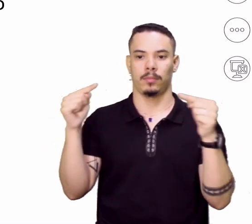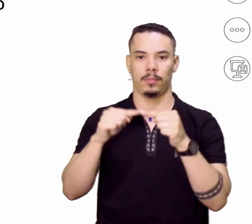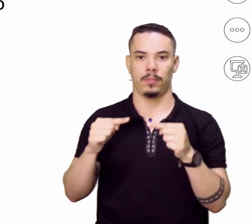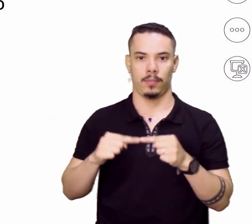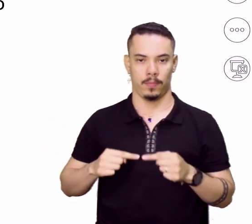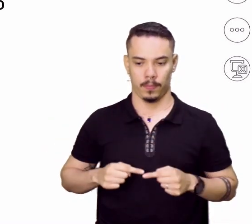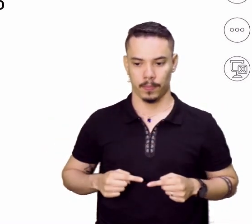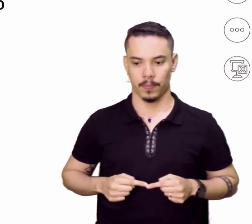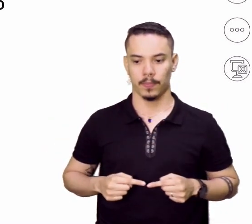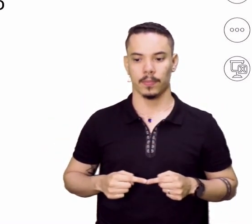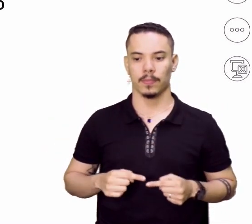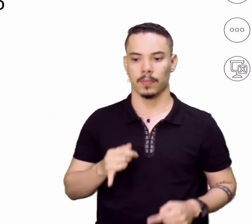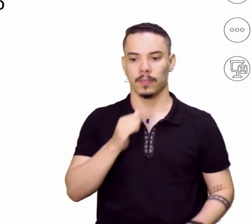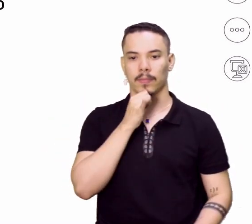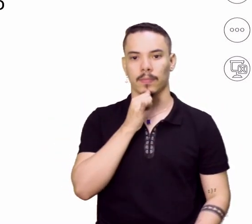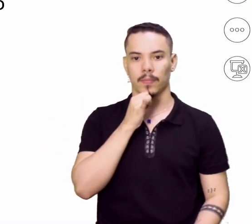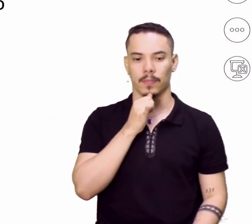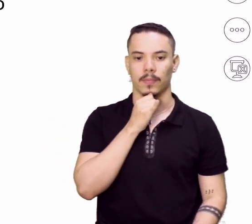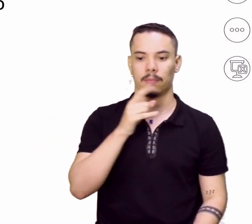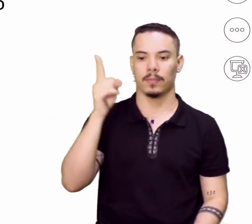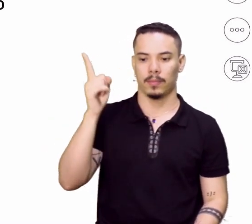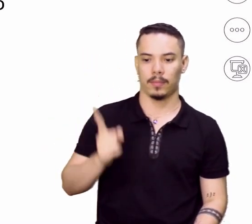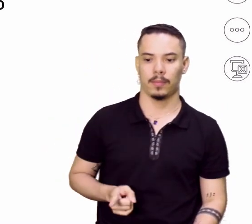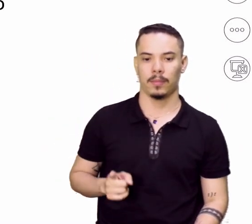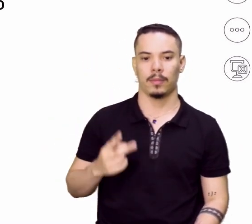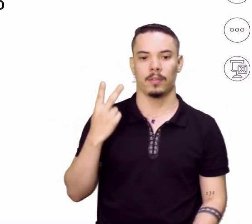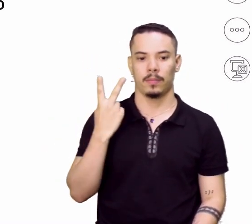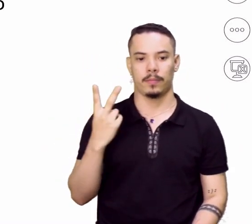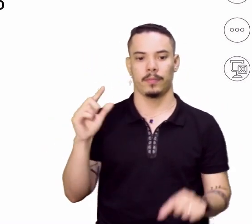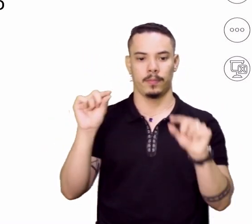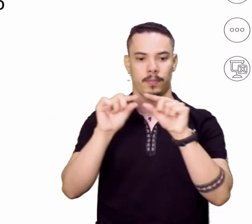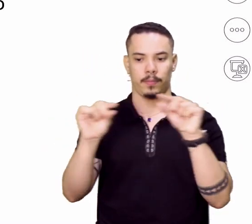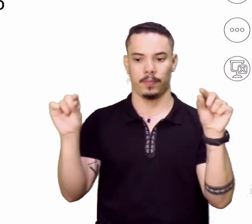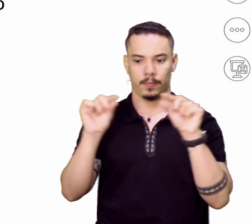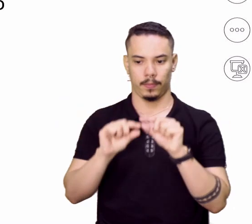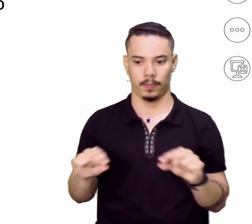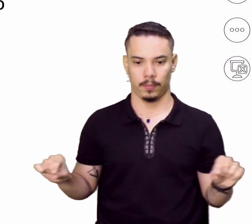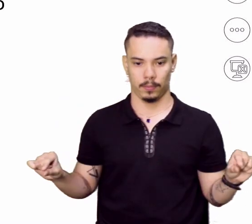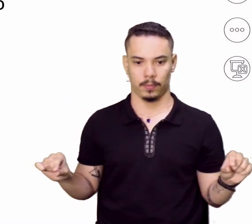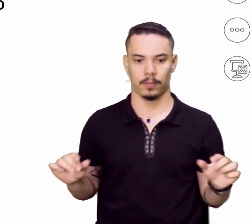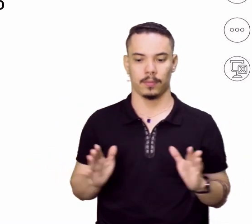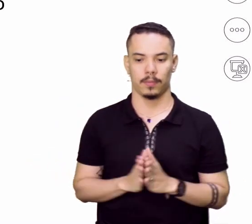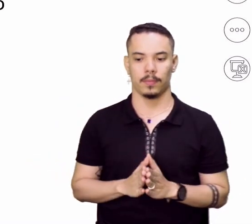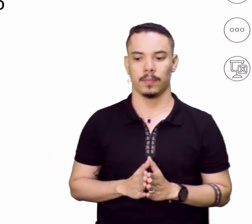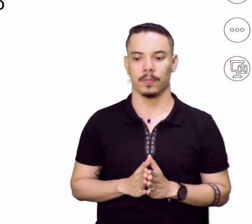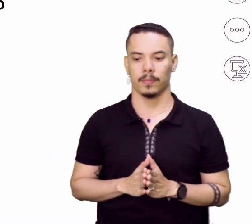elas. Você tem aqui 2 orações. 1, 2.